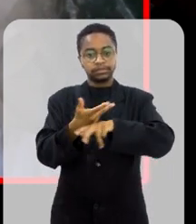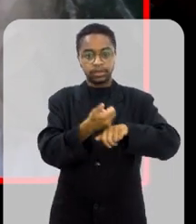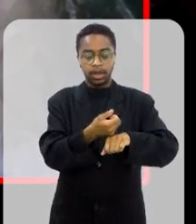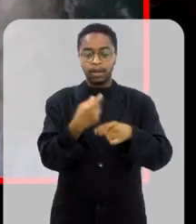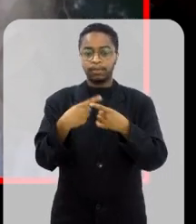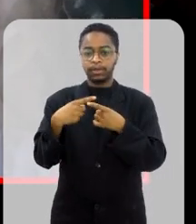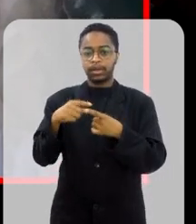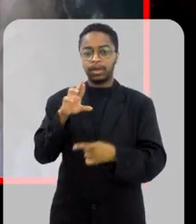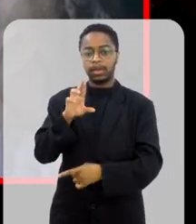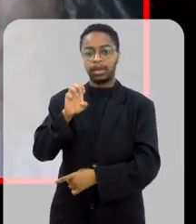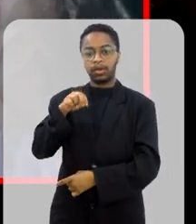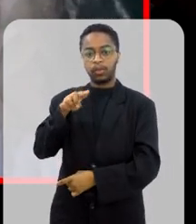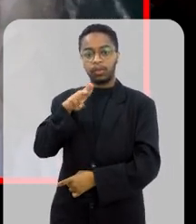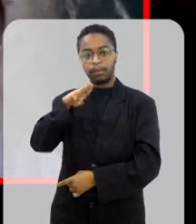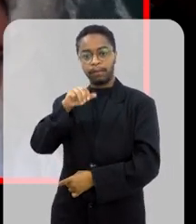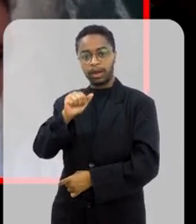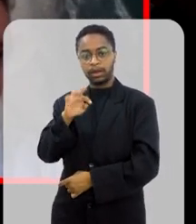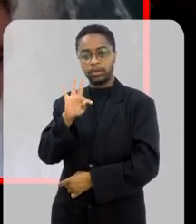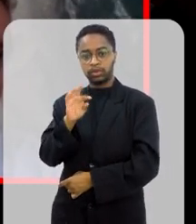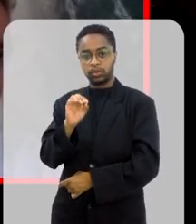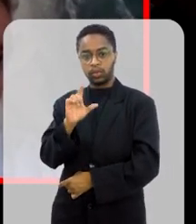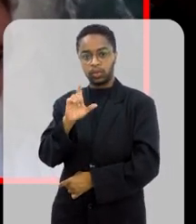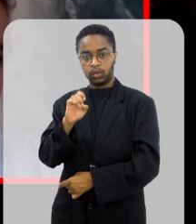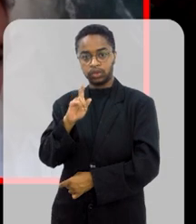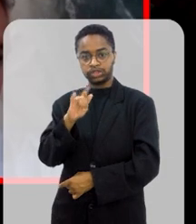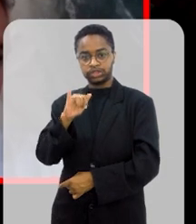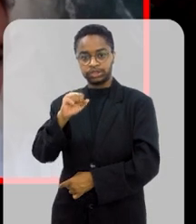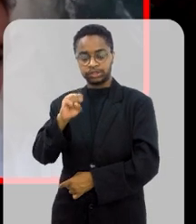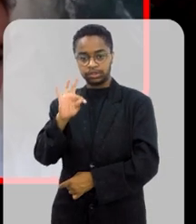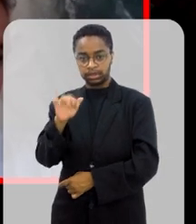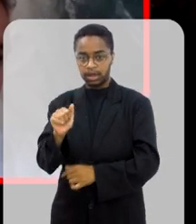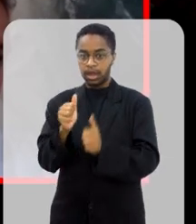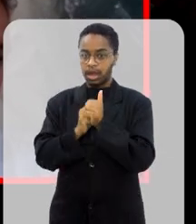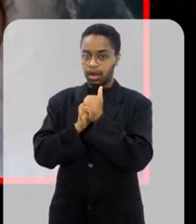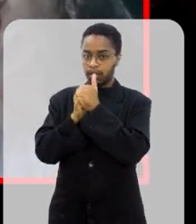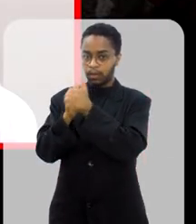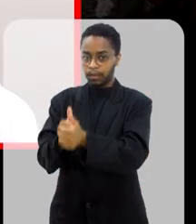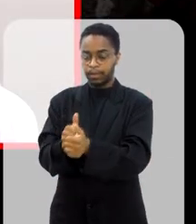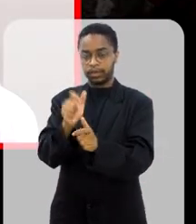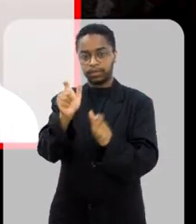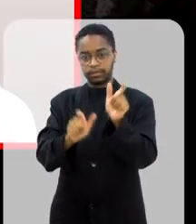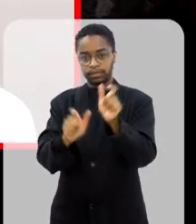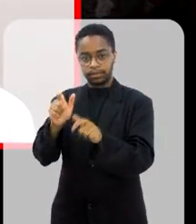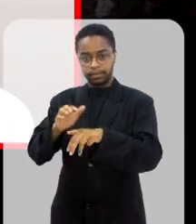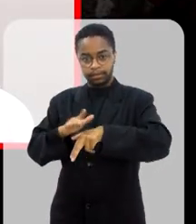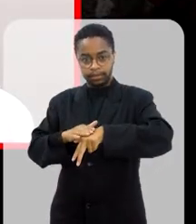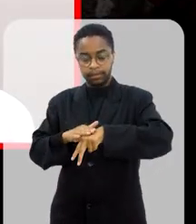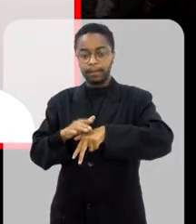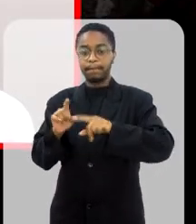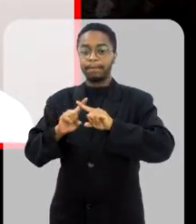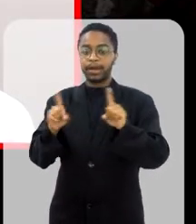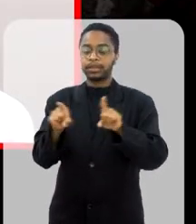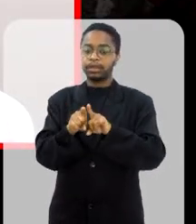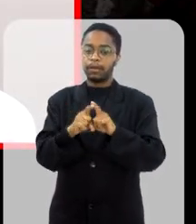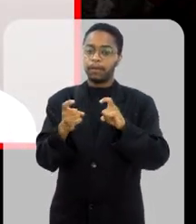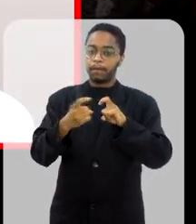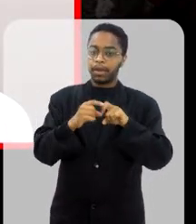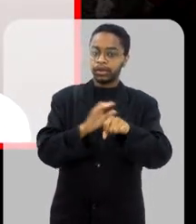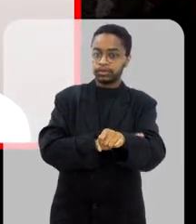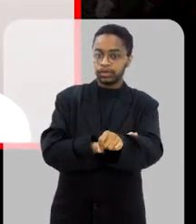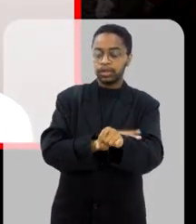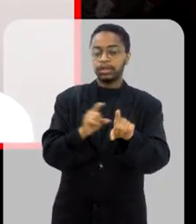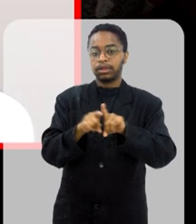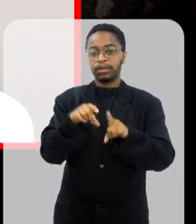multidisciplinar. Então, o reumatologista vamos dizer, que acompanha o paciente, mas o dermatologista